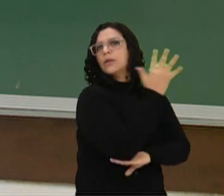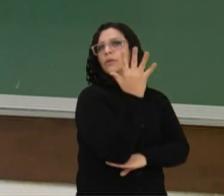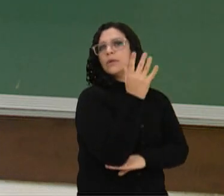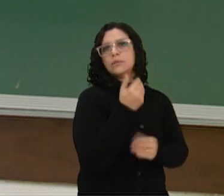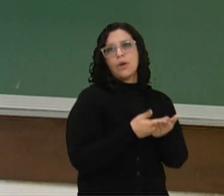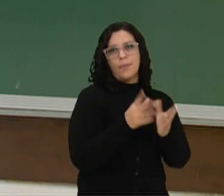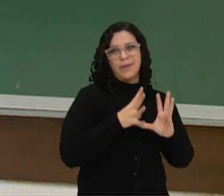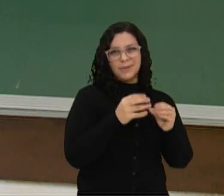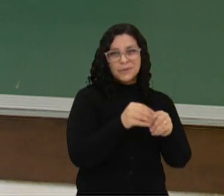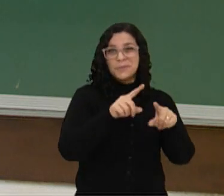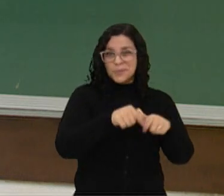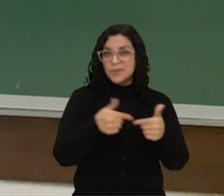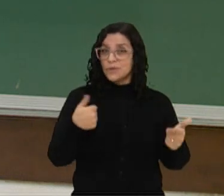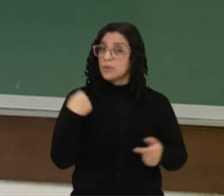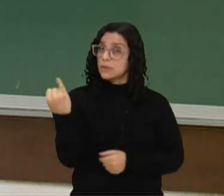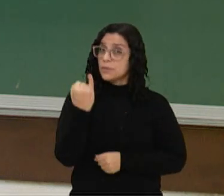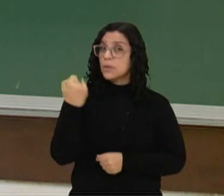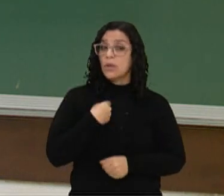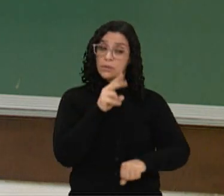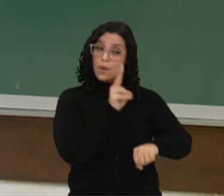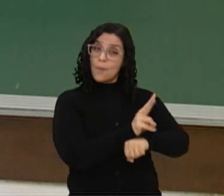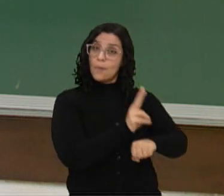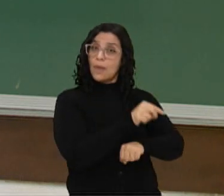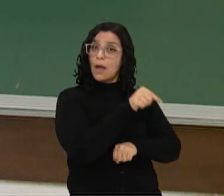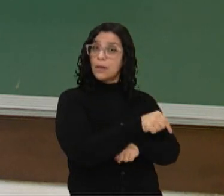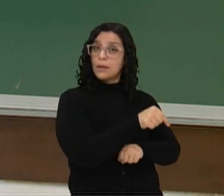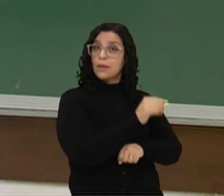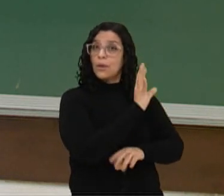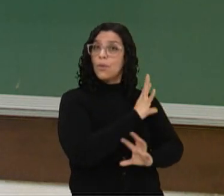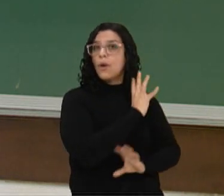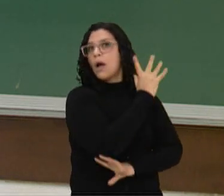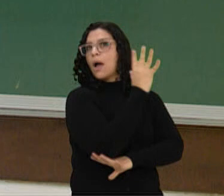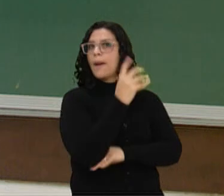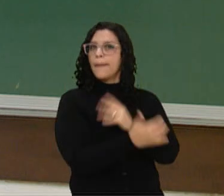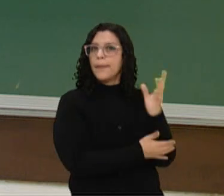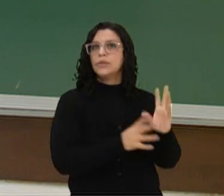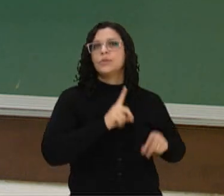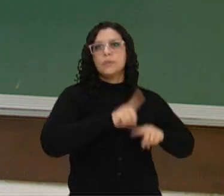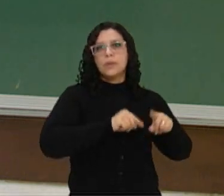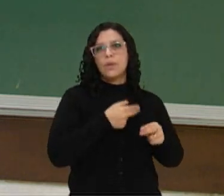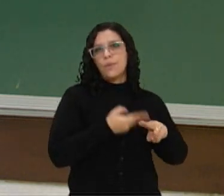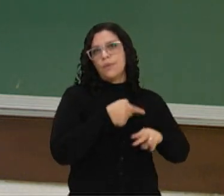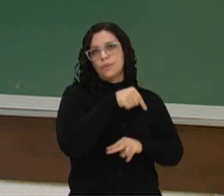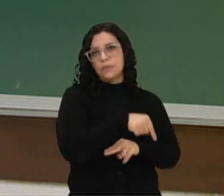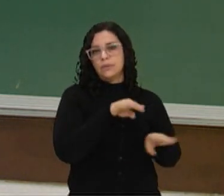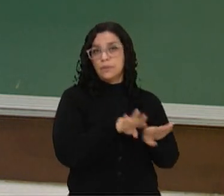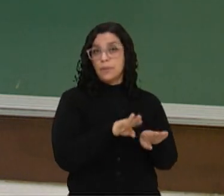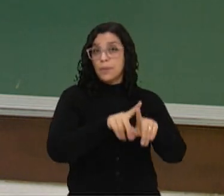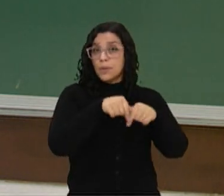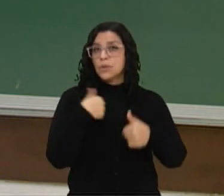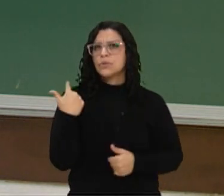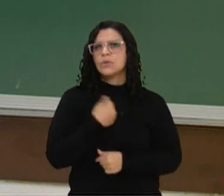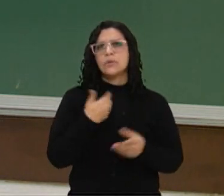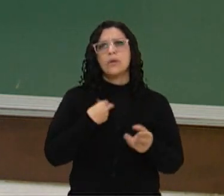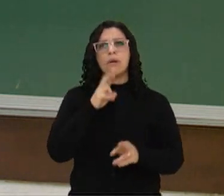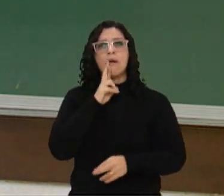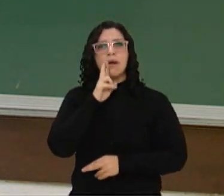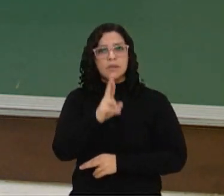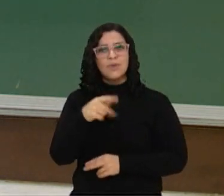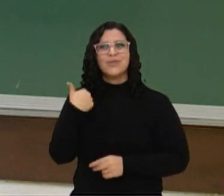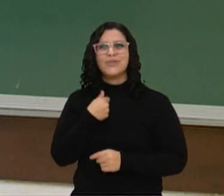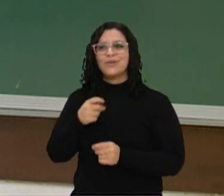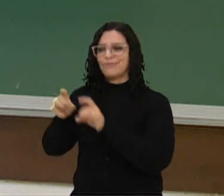natureza. Daí a importância da gente se preocupar com o meio ambiente e com o uso dos recursos. E até onde vai? Lá até o resultado do que